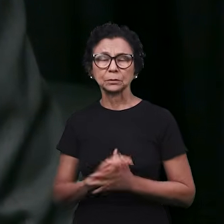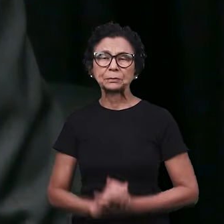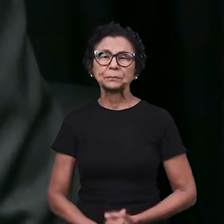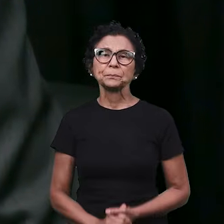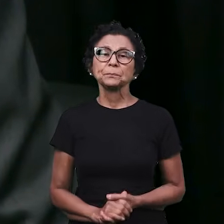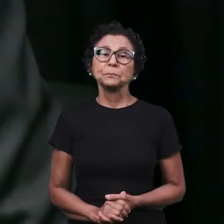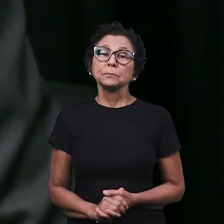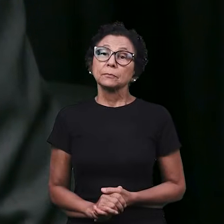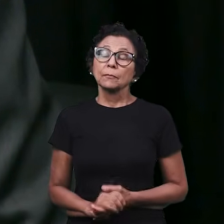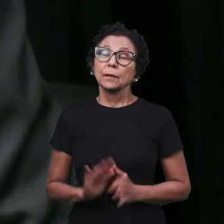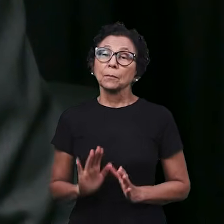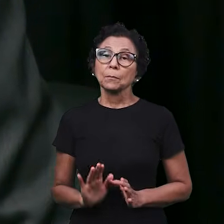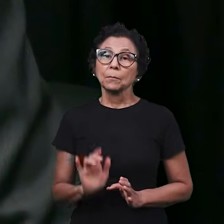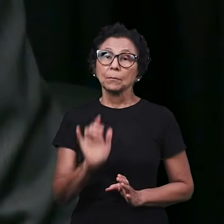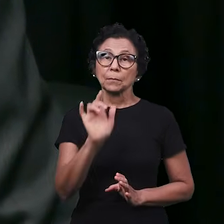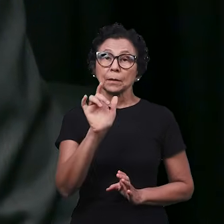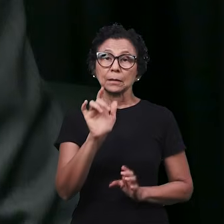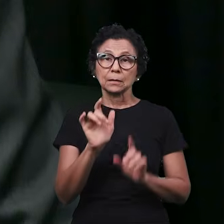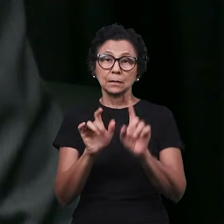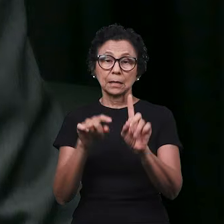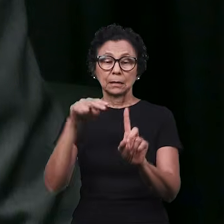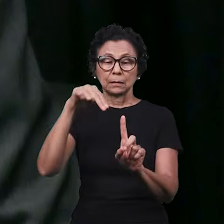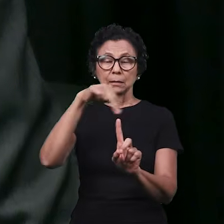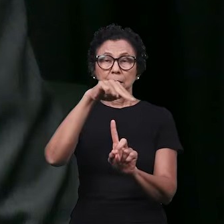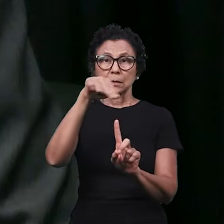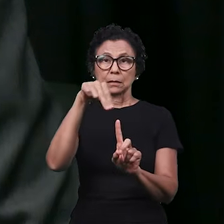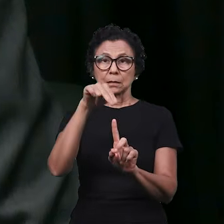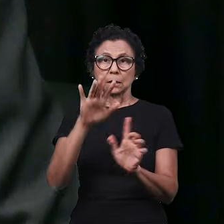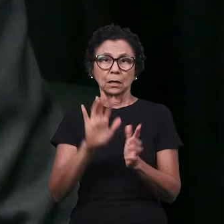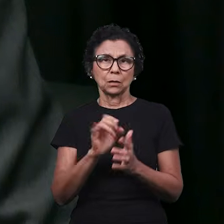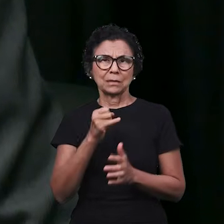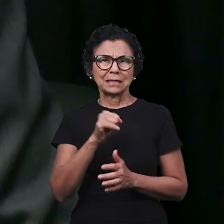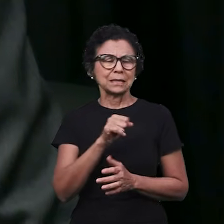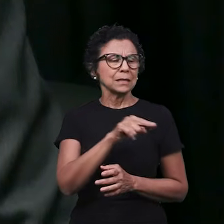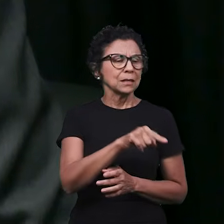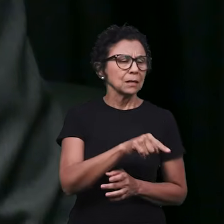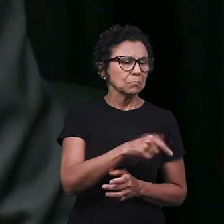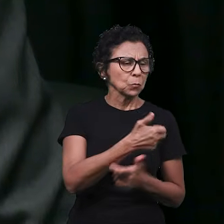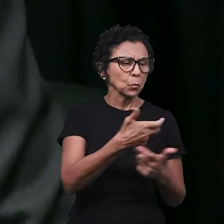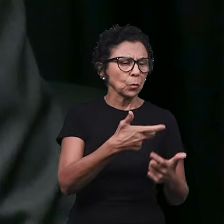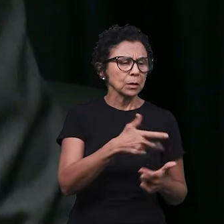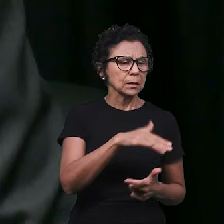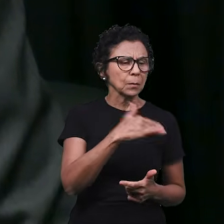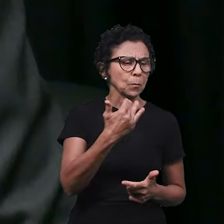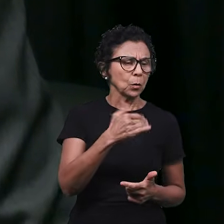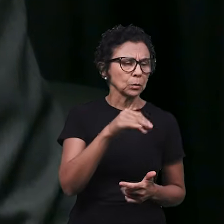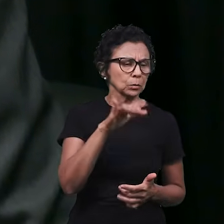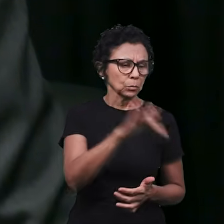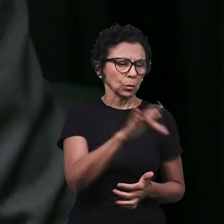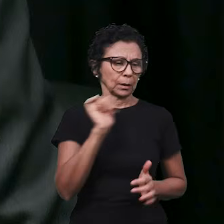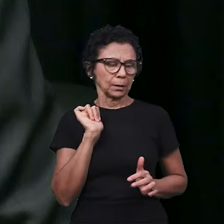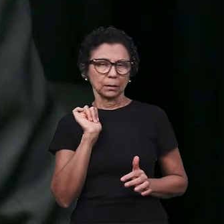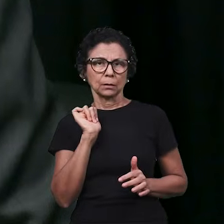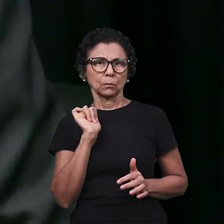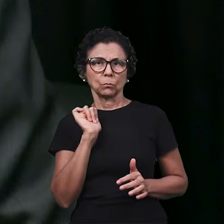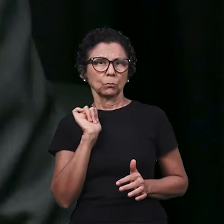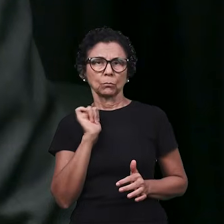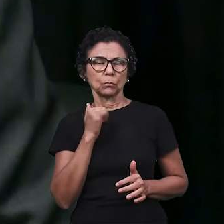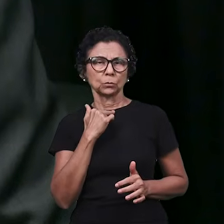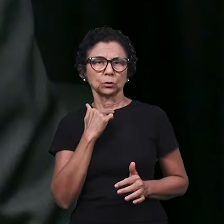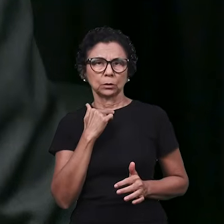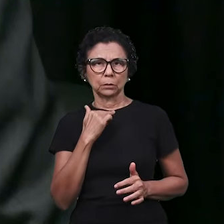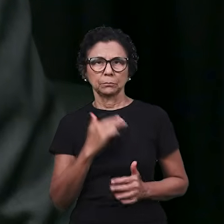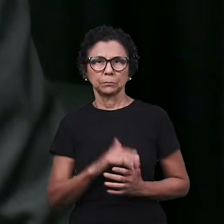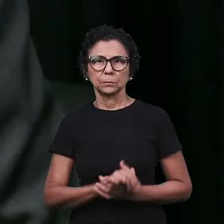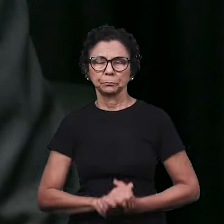nazireu aqui era um chamado especial, o nazireu não podia tocar nada morto, e ele fala desse chamado para santificação. Isso é muito